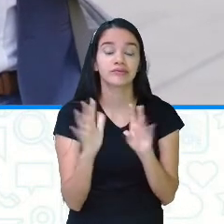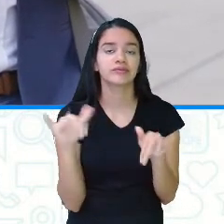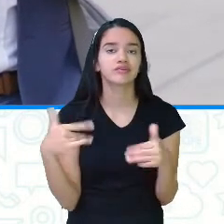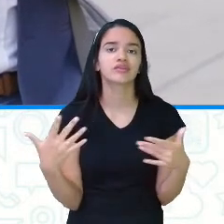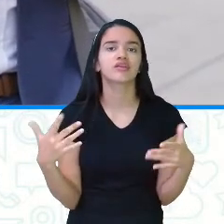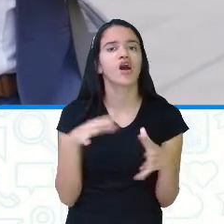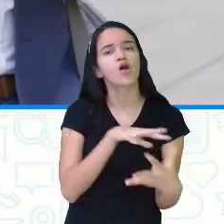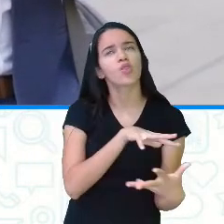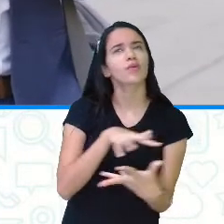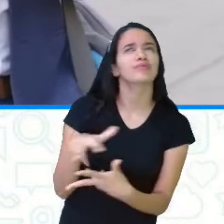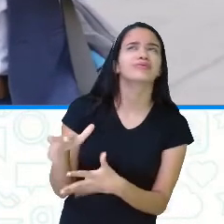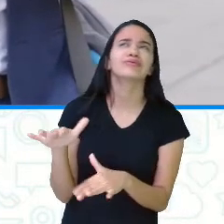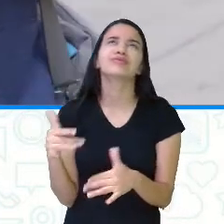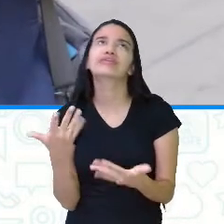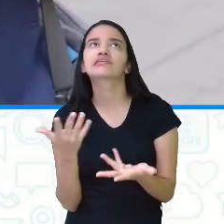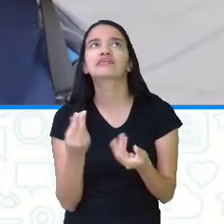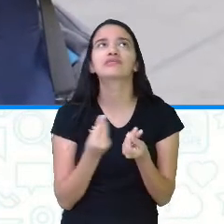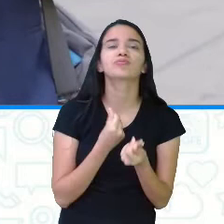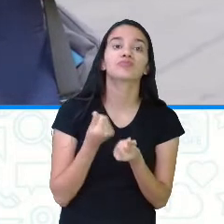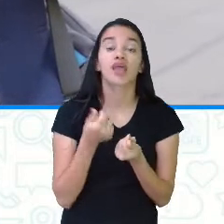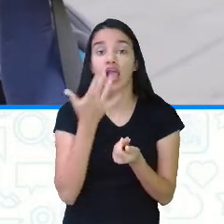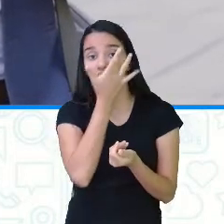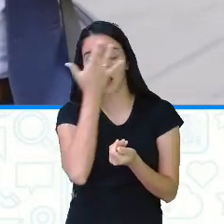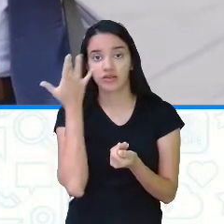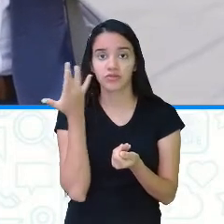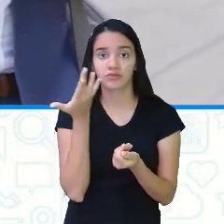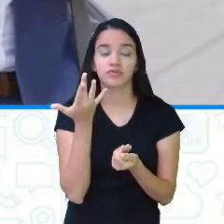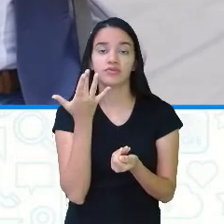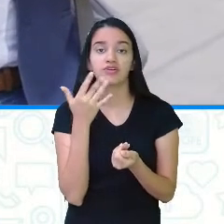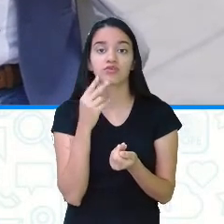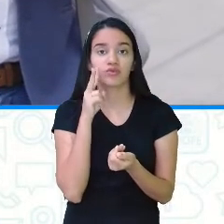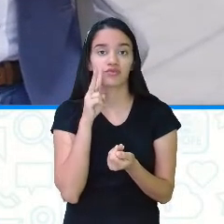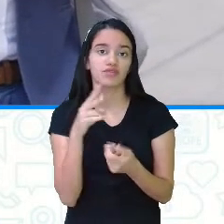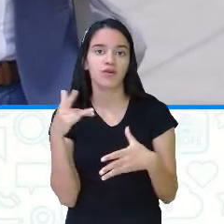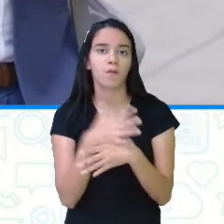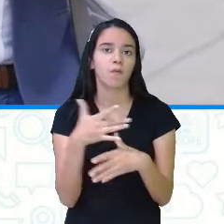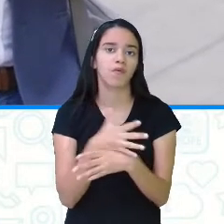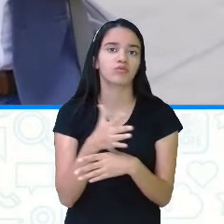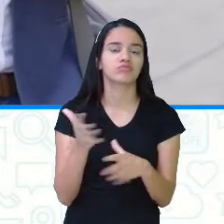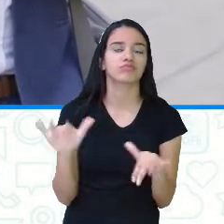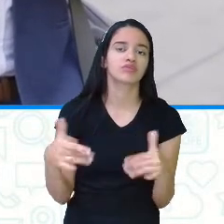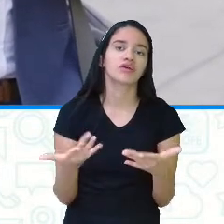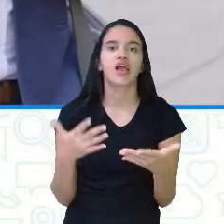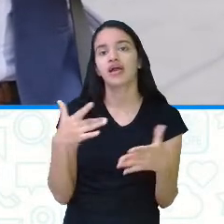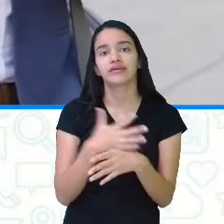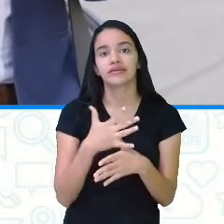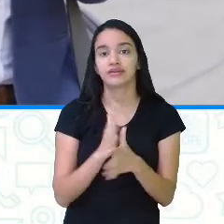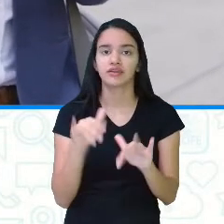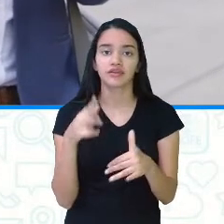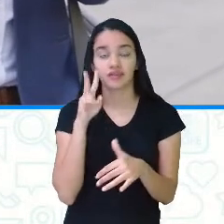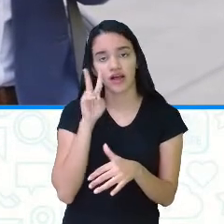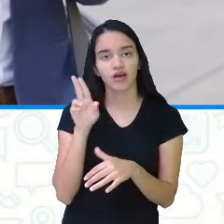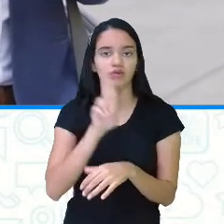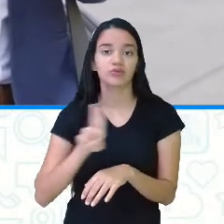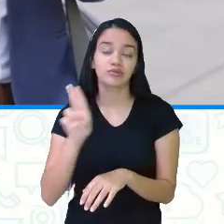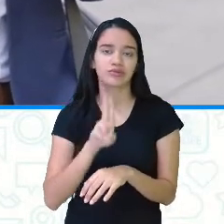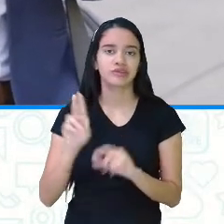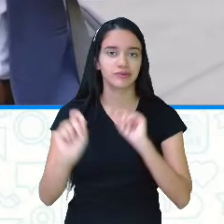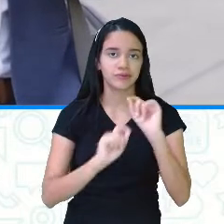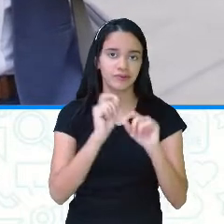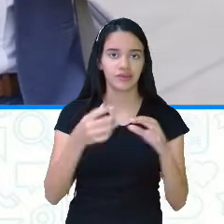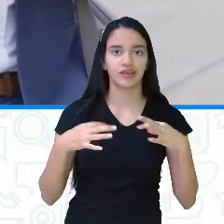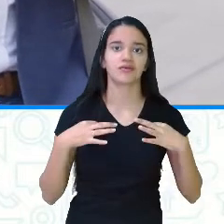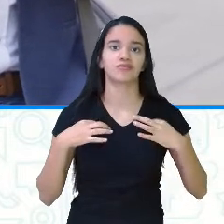está no mundo que as pessoas veem mais o mundo contemporâneo, que é o mundo da cidade. Ele está usando o quê? Ó?